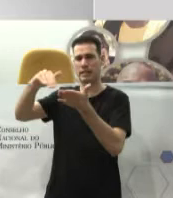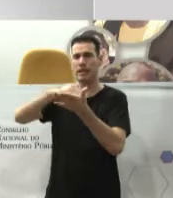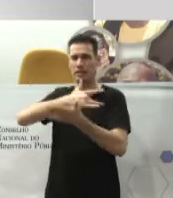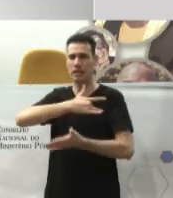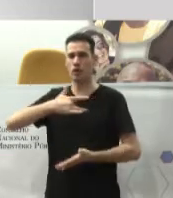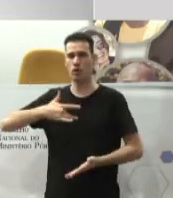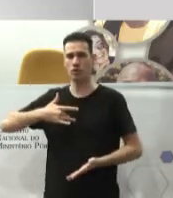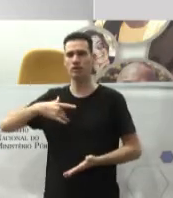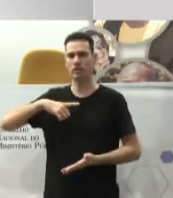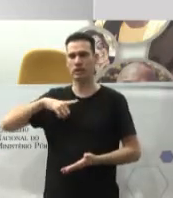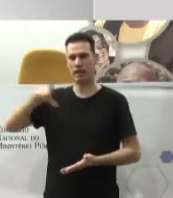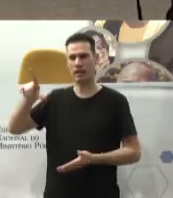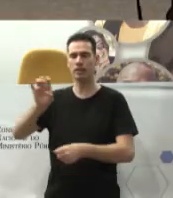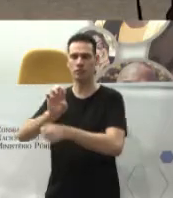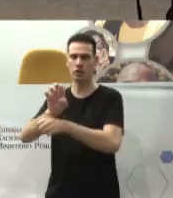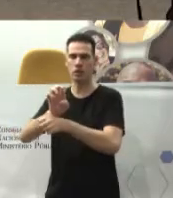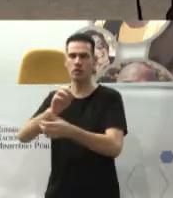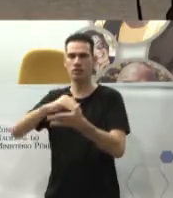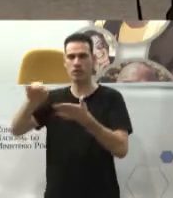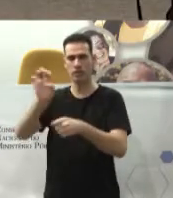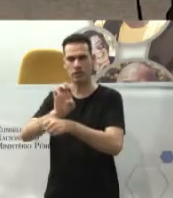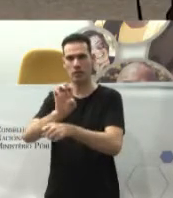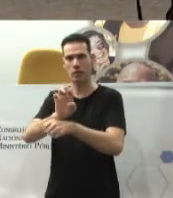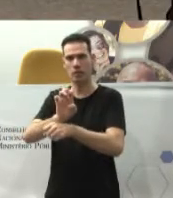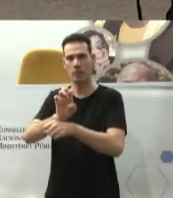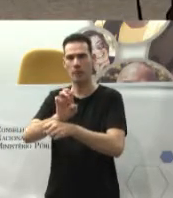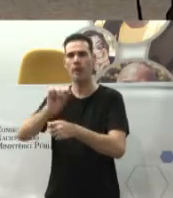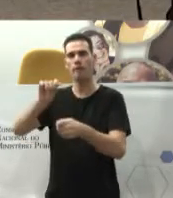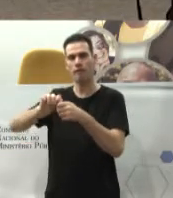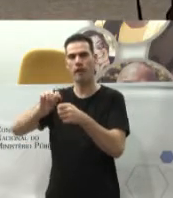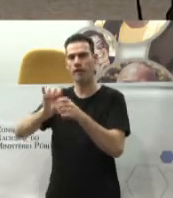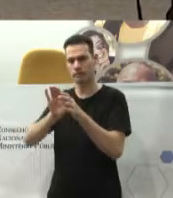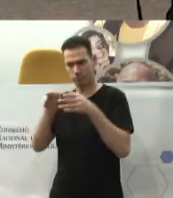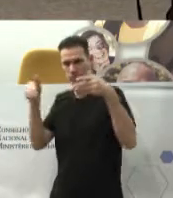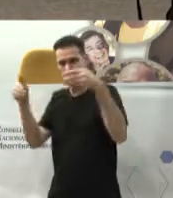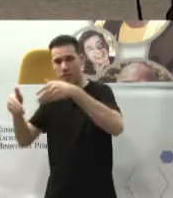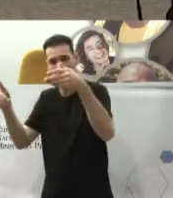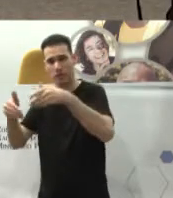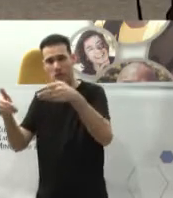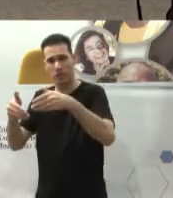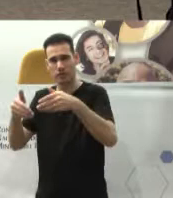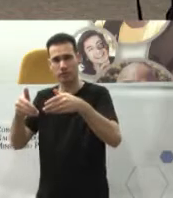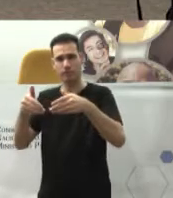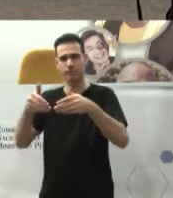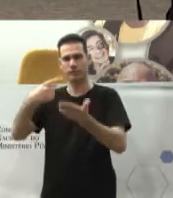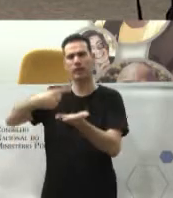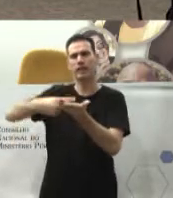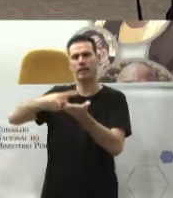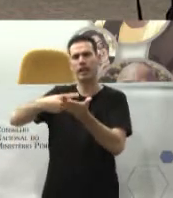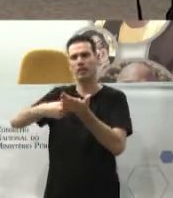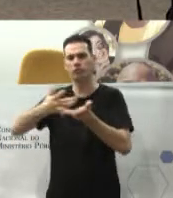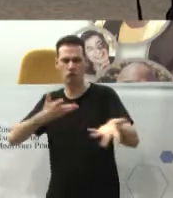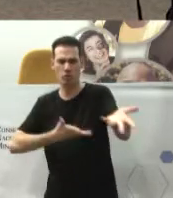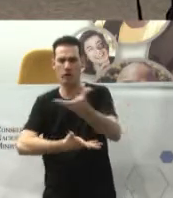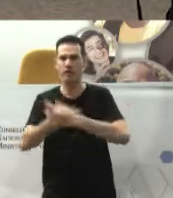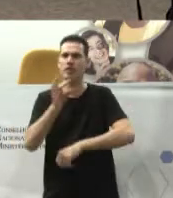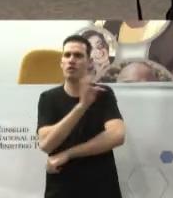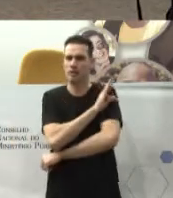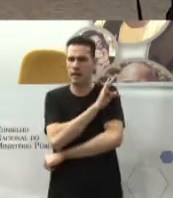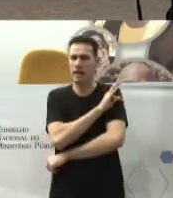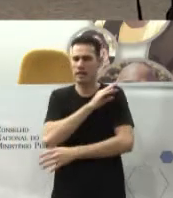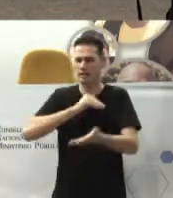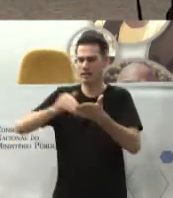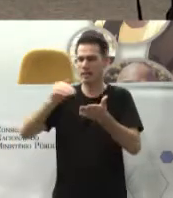Saúde Estadual. E fazem parte do NAIS, a partir daquele termo de cooperação técnica, a Secretaria de